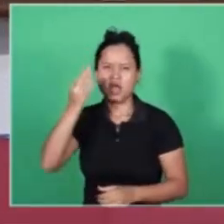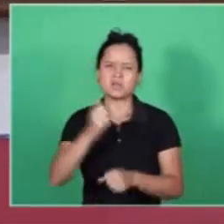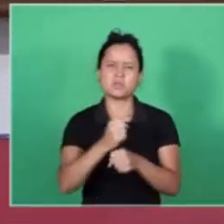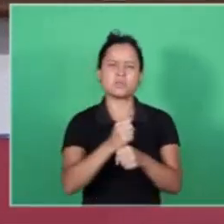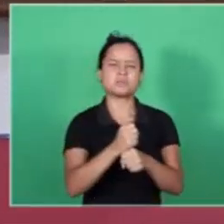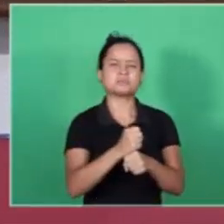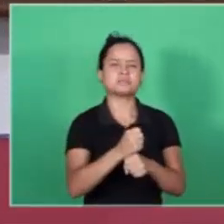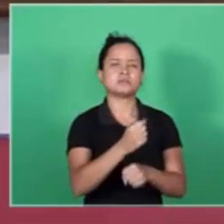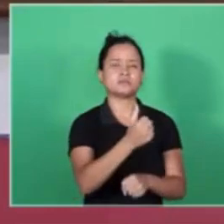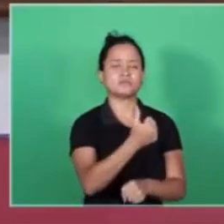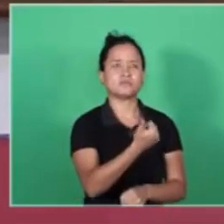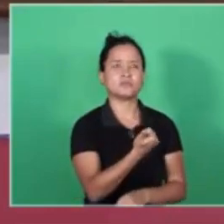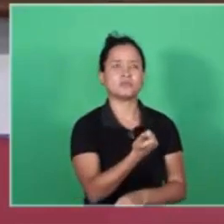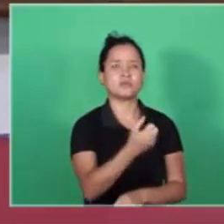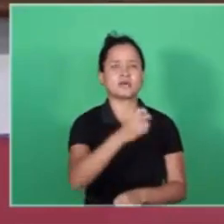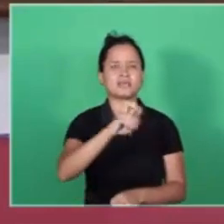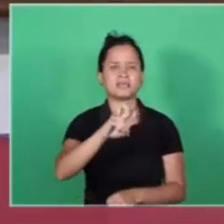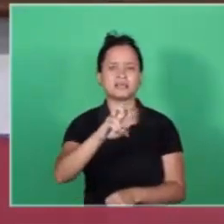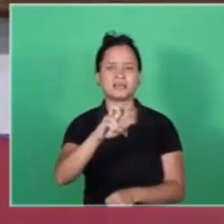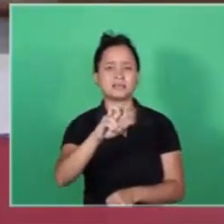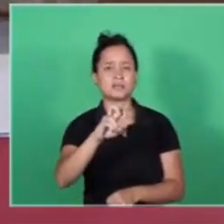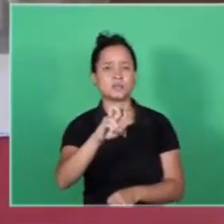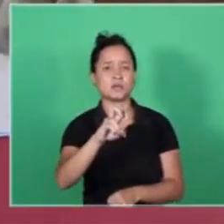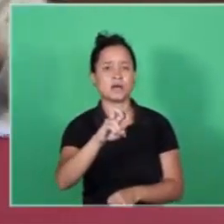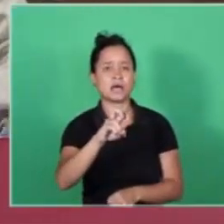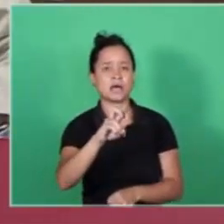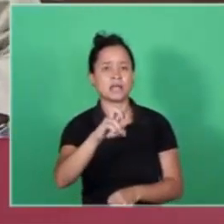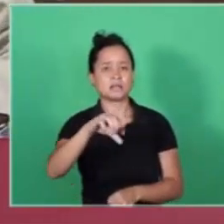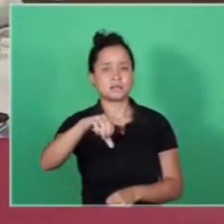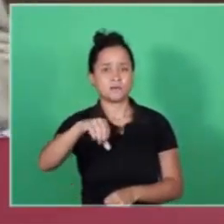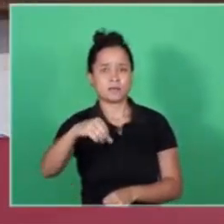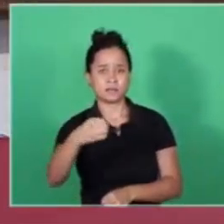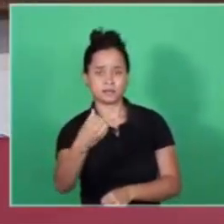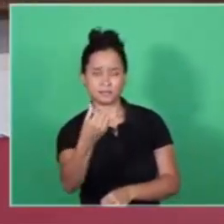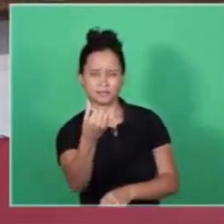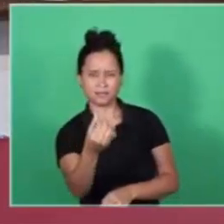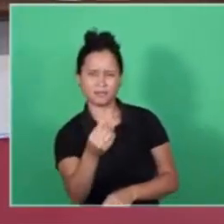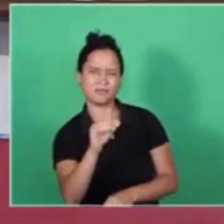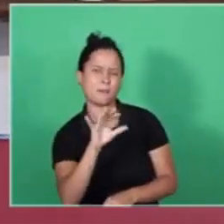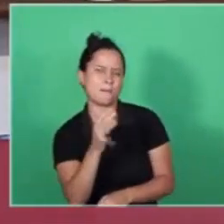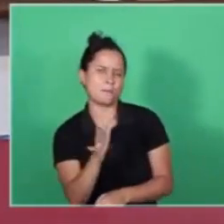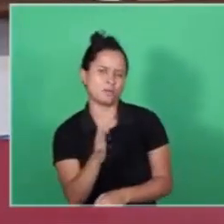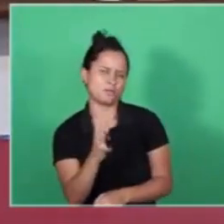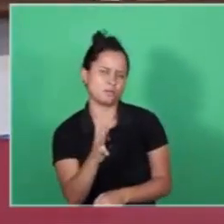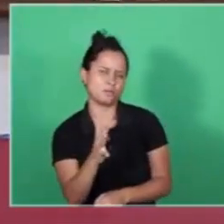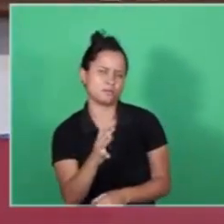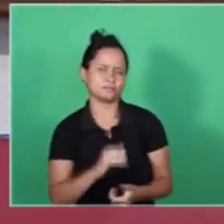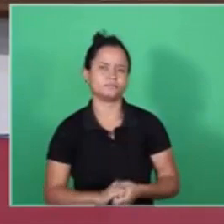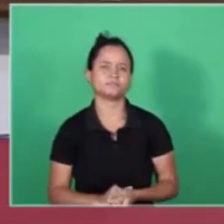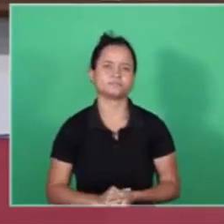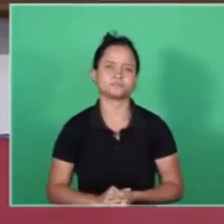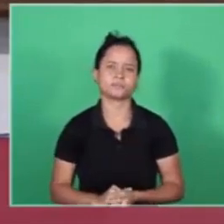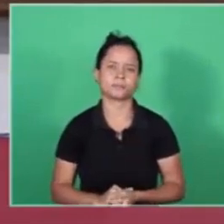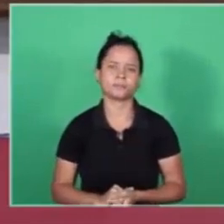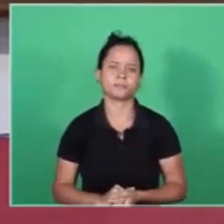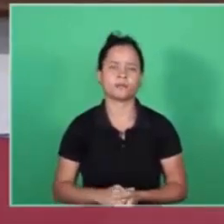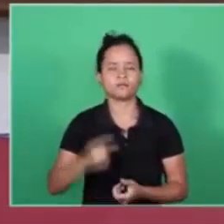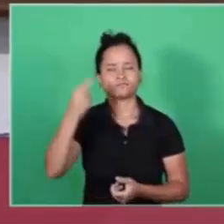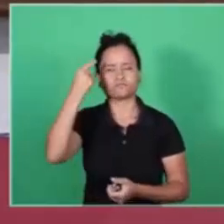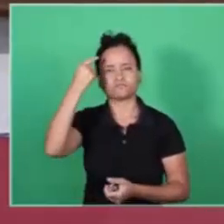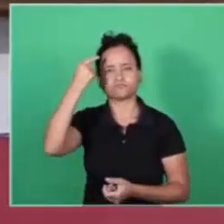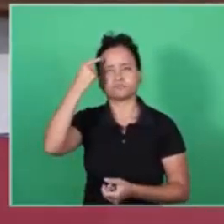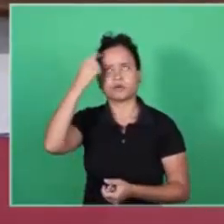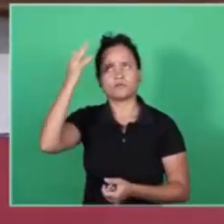1596 aproximadamente, Descartes, que todo mundo aqui conhece, né? Ele diz assim: penso, logo existo.